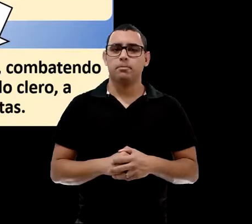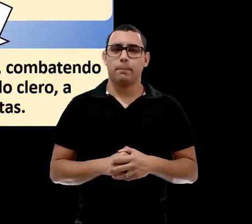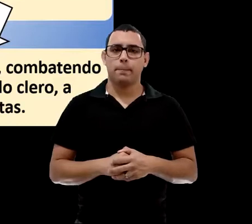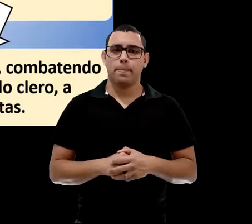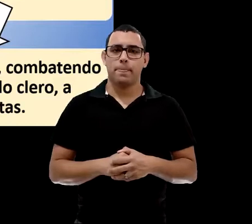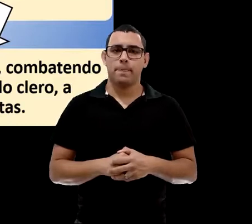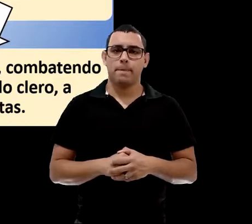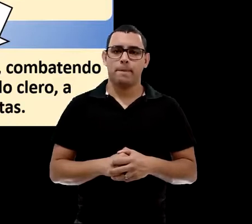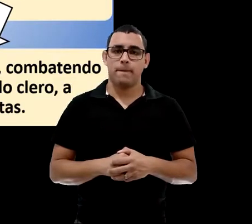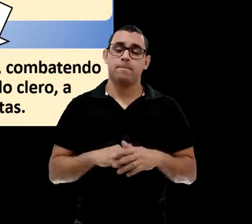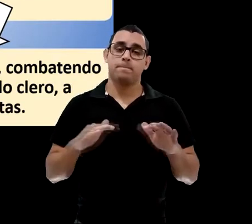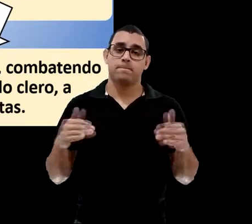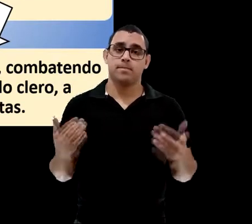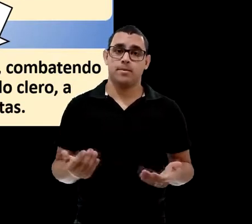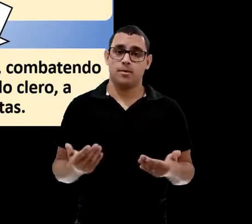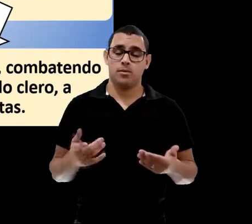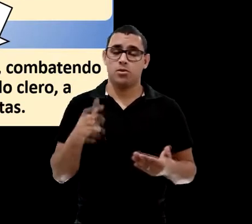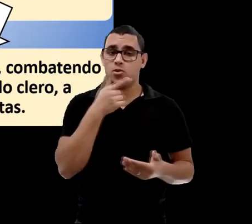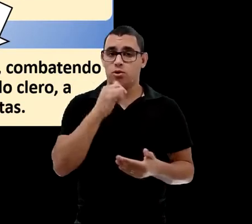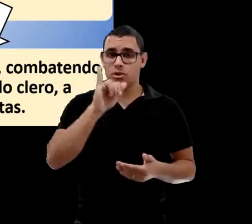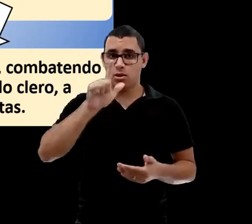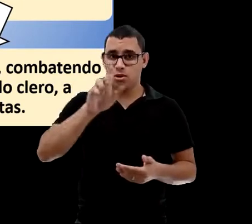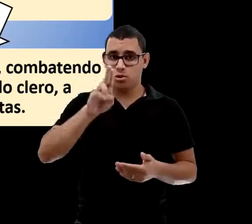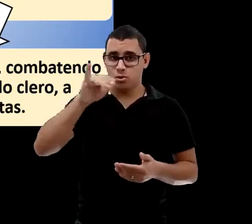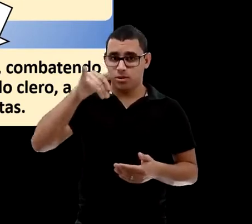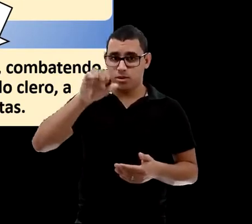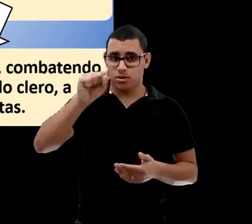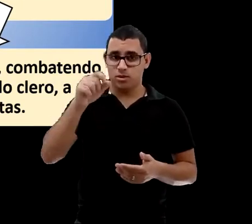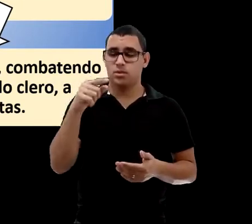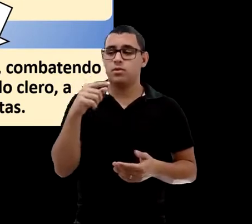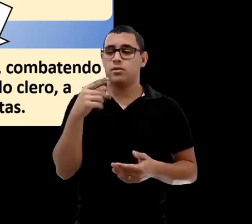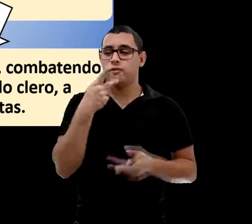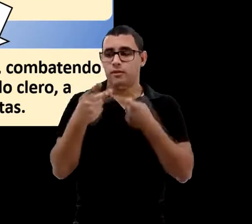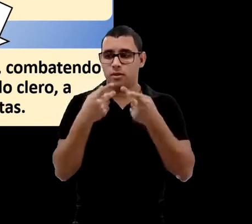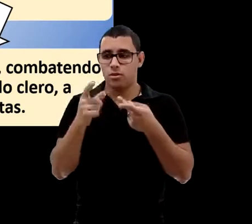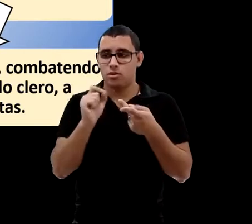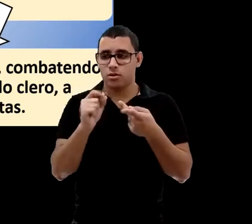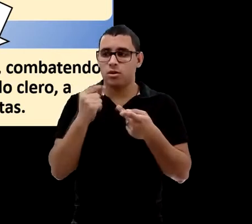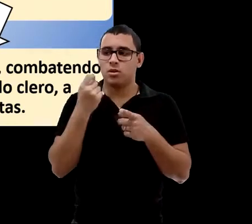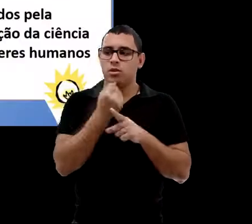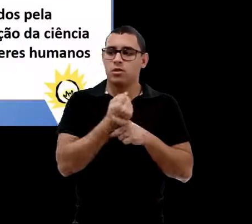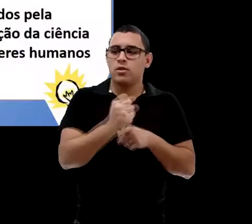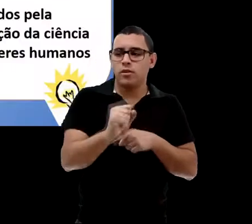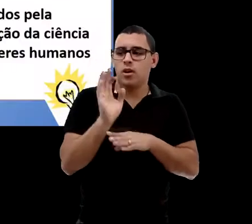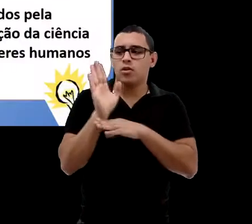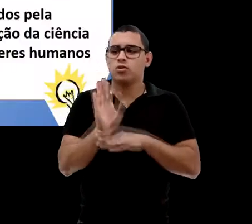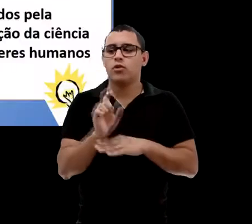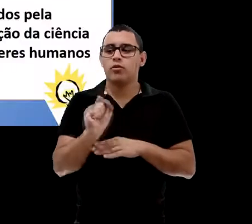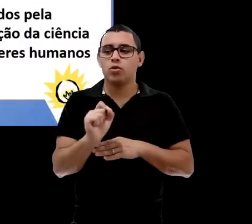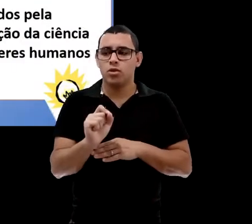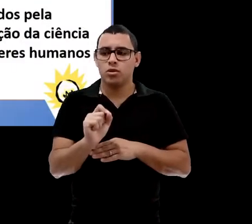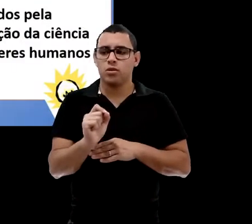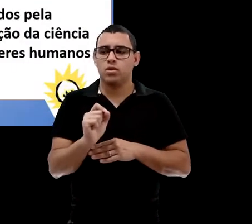impor essa religião a todos, né? Então, os iluministas eram contrários a isso. Veremos mais adiante que eles eram